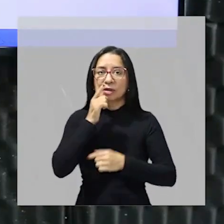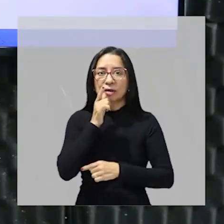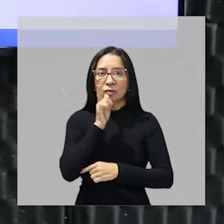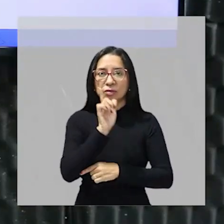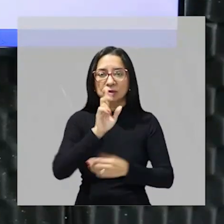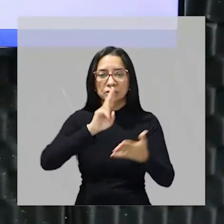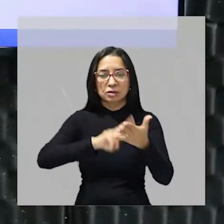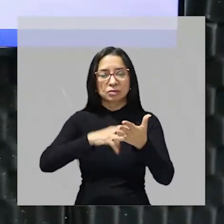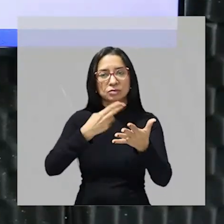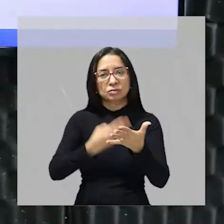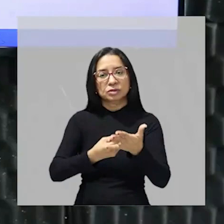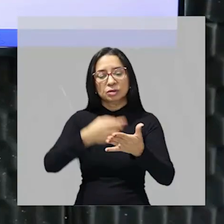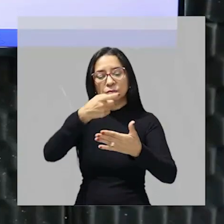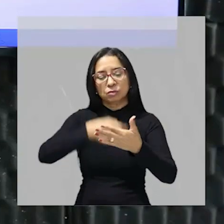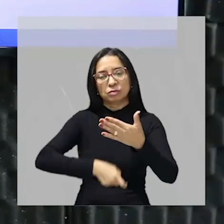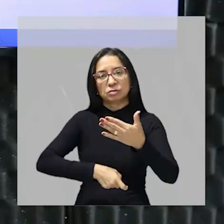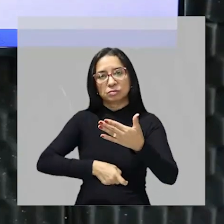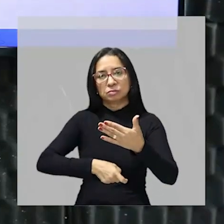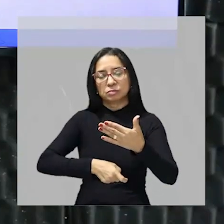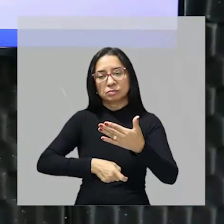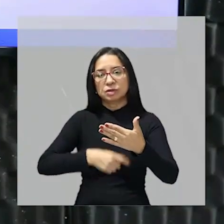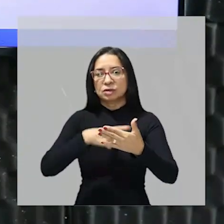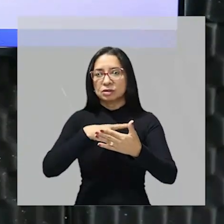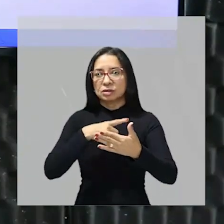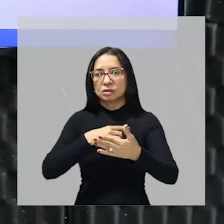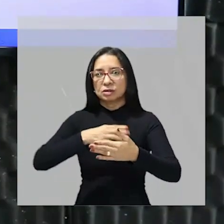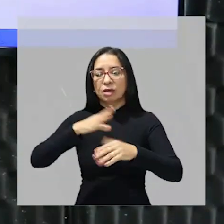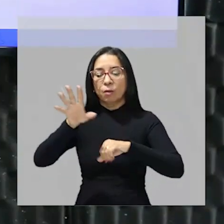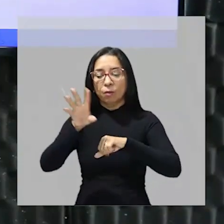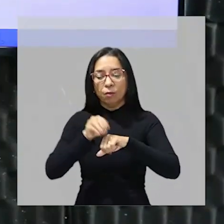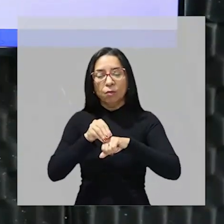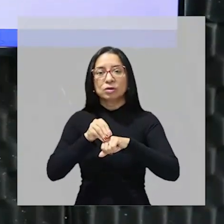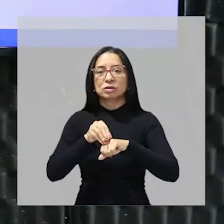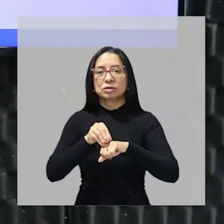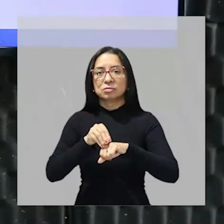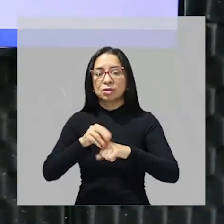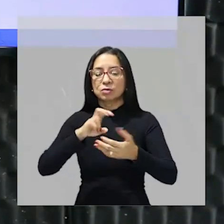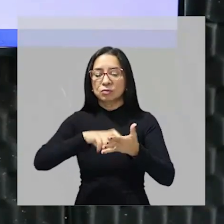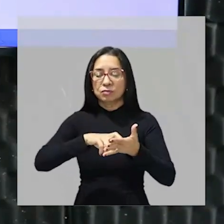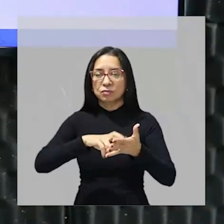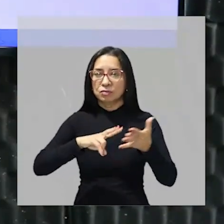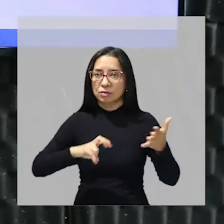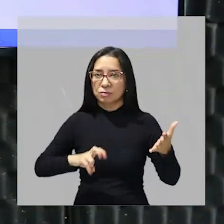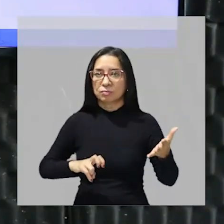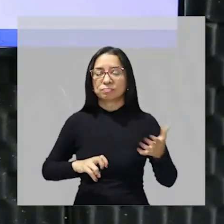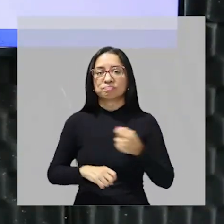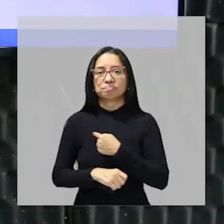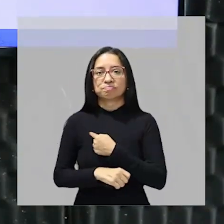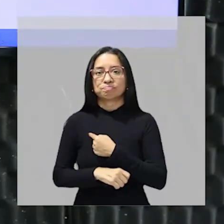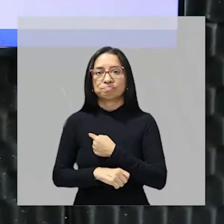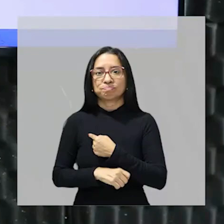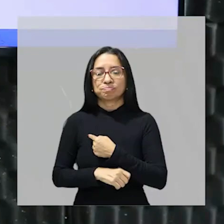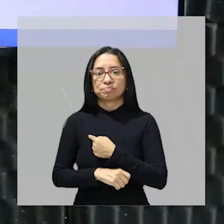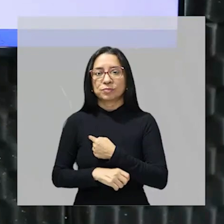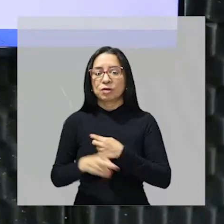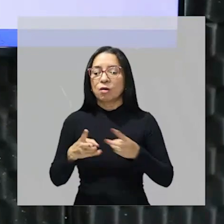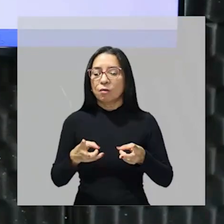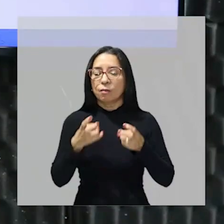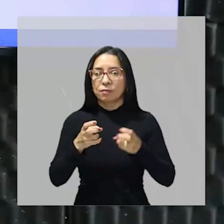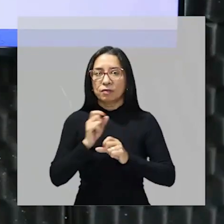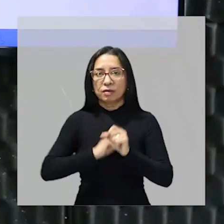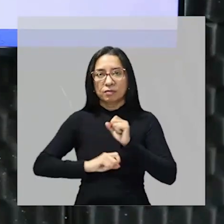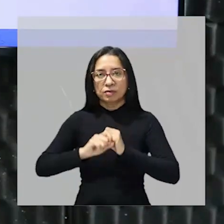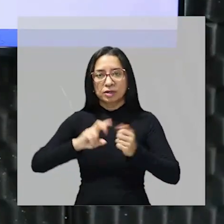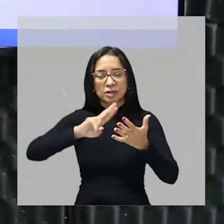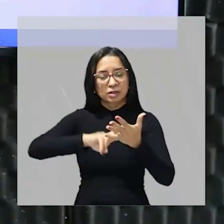a tradução do texto desde que eu tenha conhecimento vocabular, certo? Observem que eu